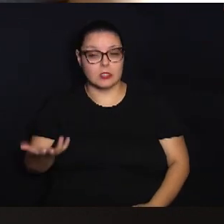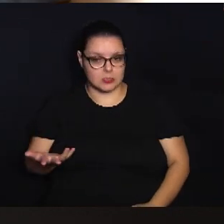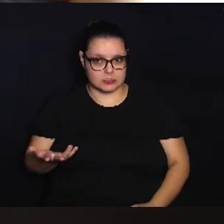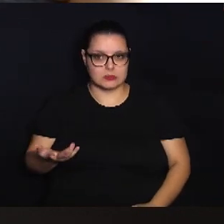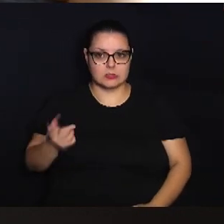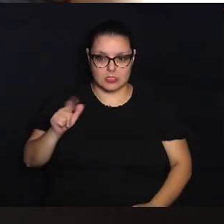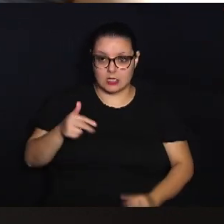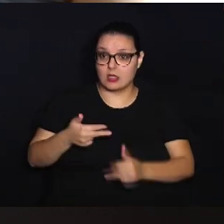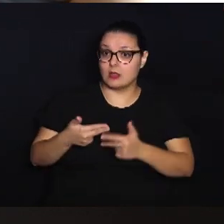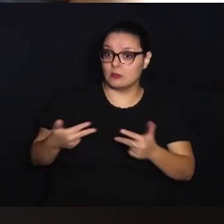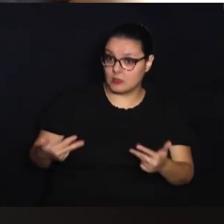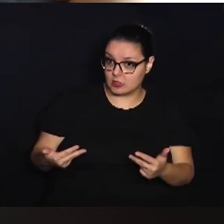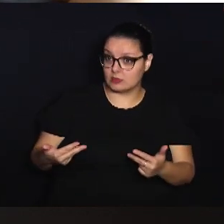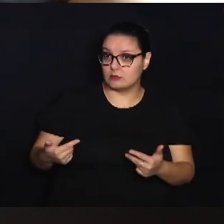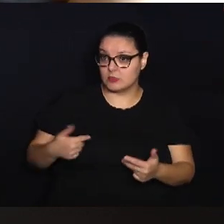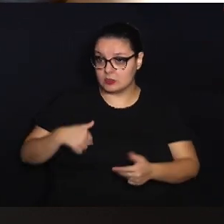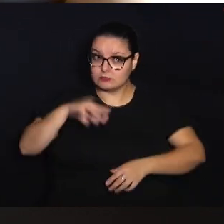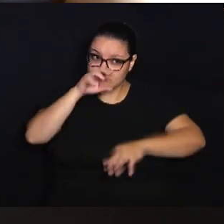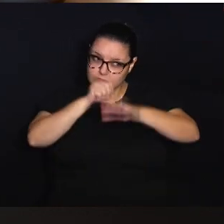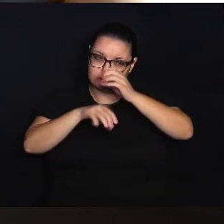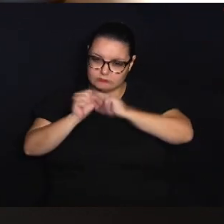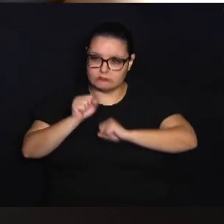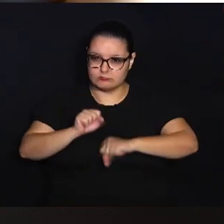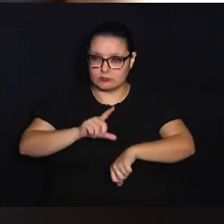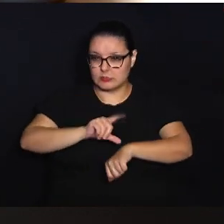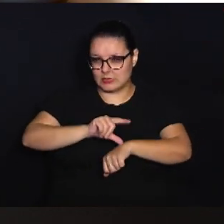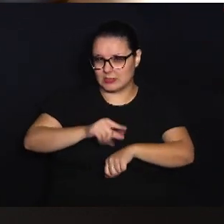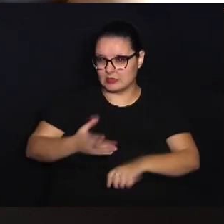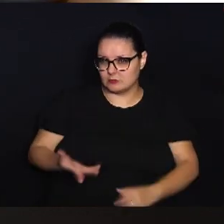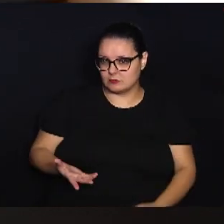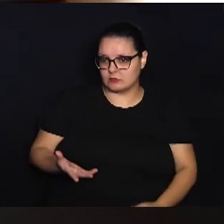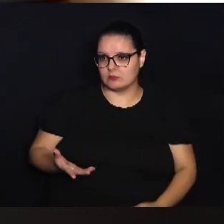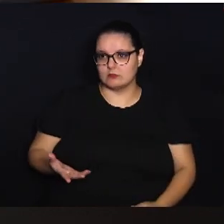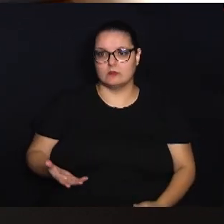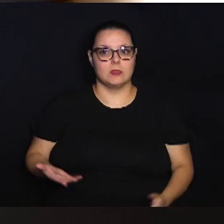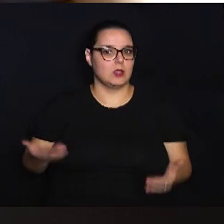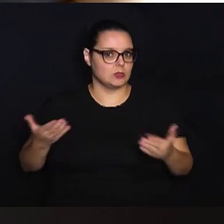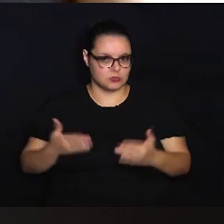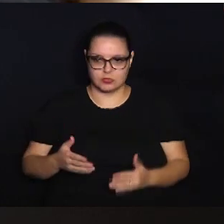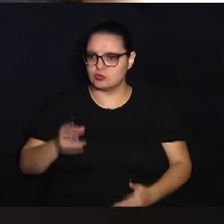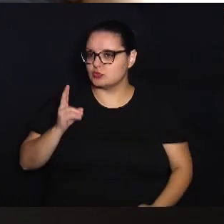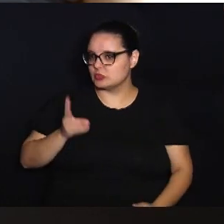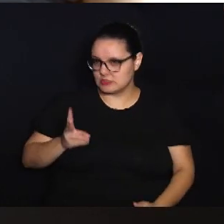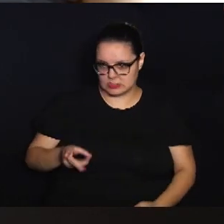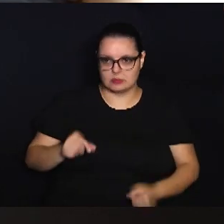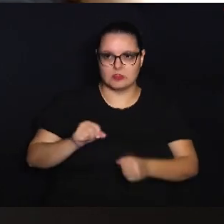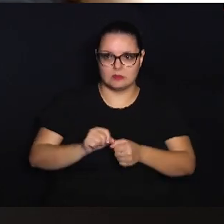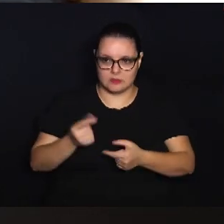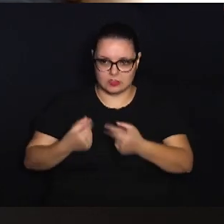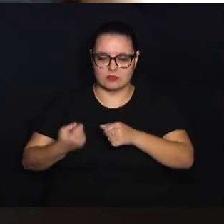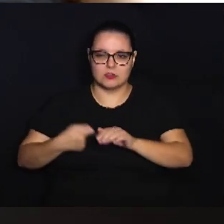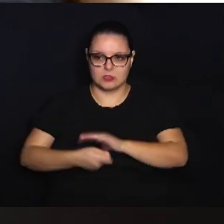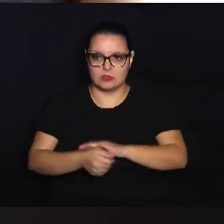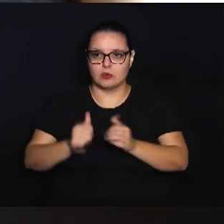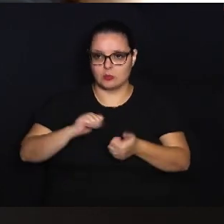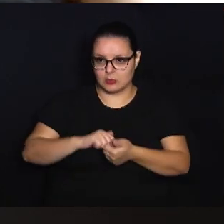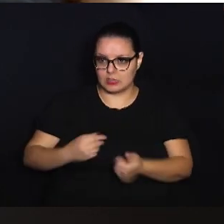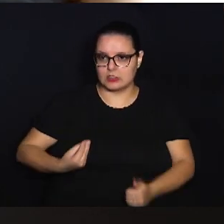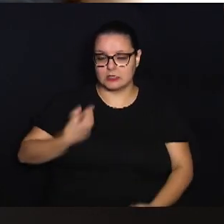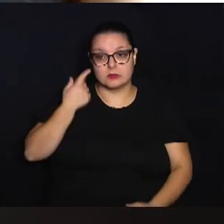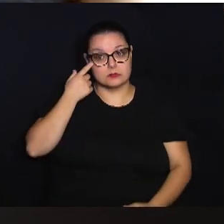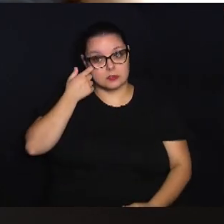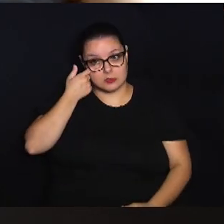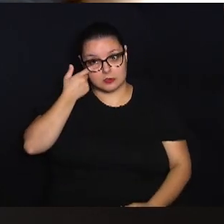Então, assim, isso é uma coisa que eu aprendi até um pouco tardiamente, mas hoje não abro mão, né, de fazer investimentos nisso em qualidade de